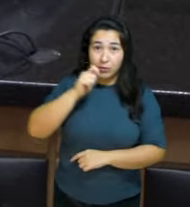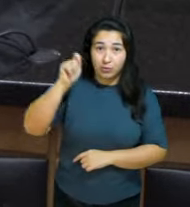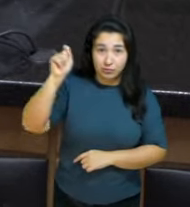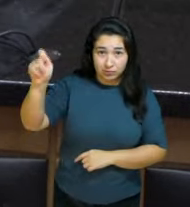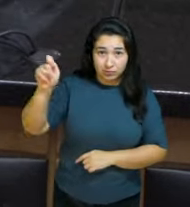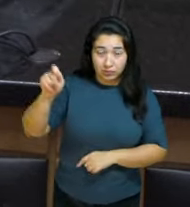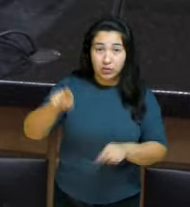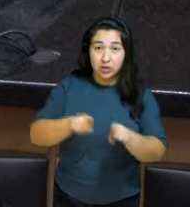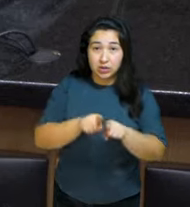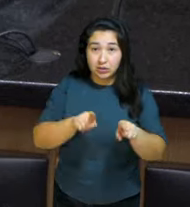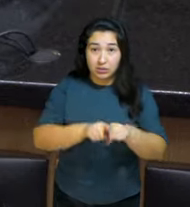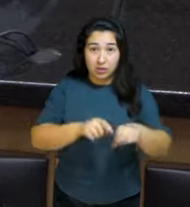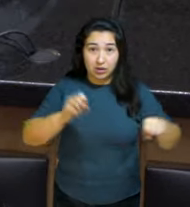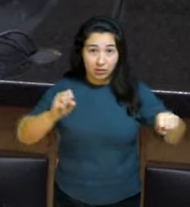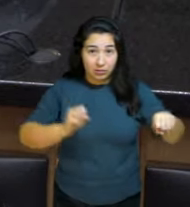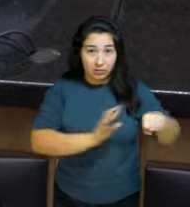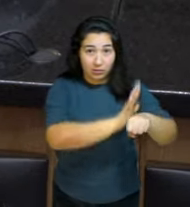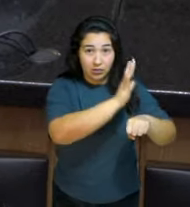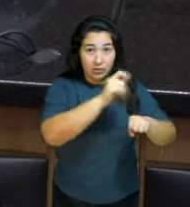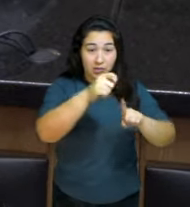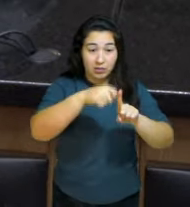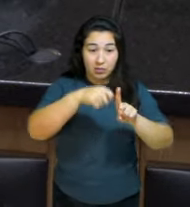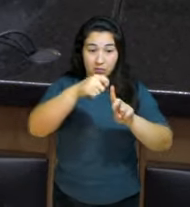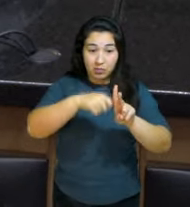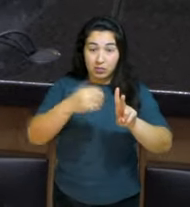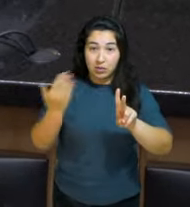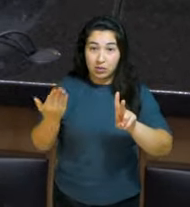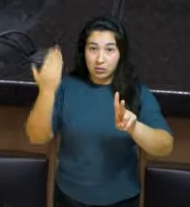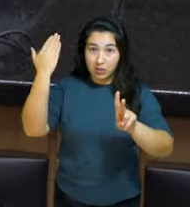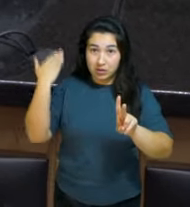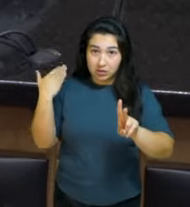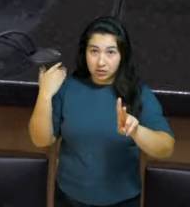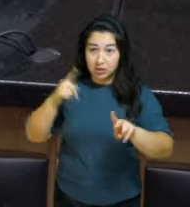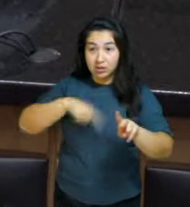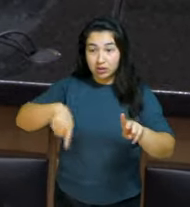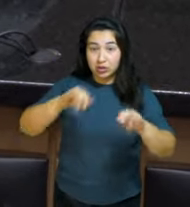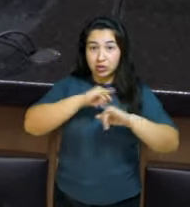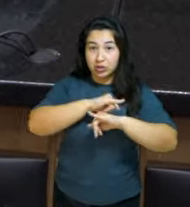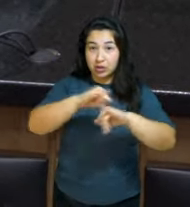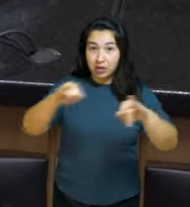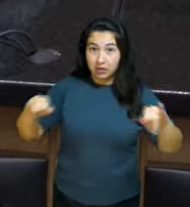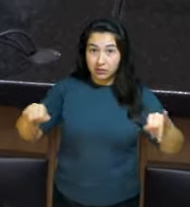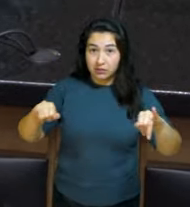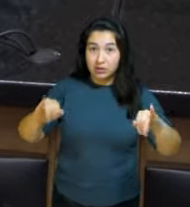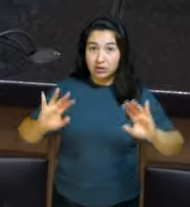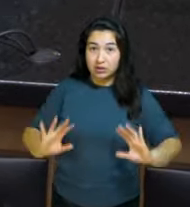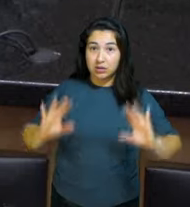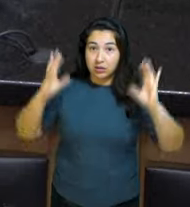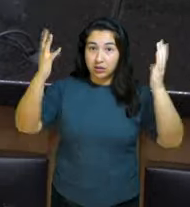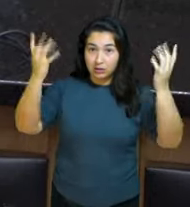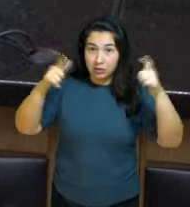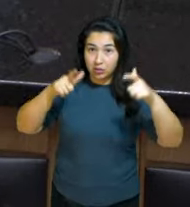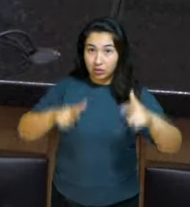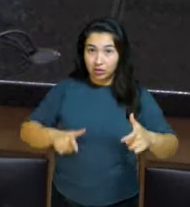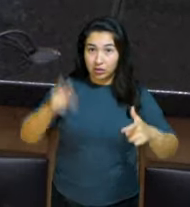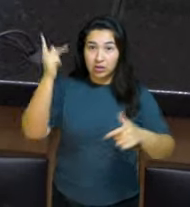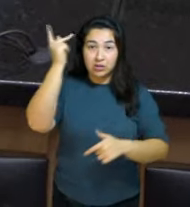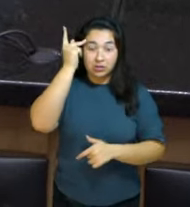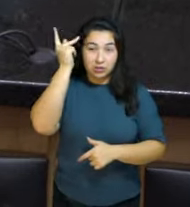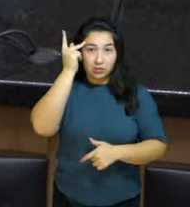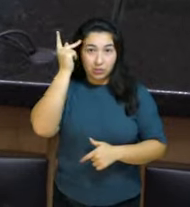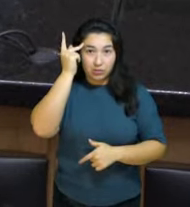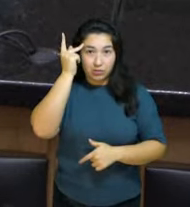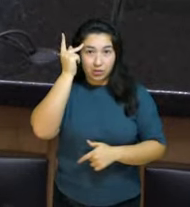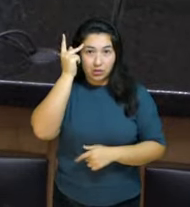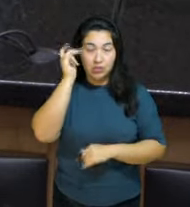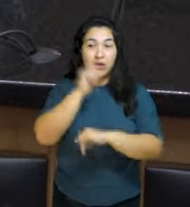paralímpica, Aline, há 2 meses eu estava em Blumenau. Nós avisamos do evento em São Paulo, que teríamos problema em realizar na